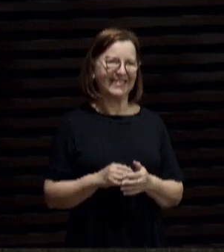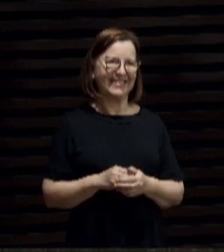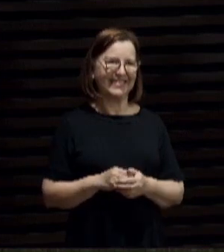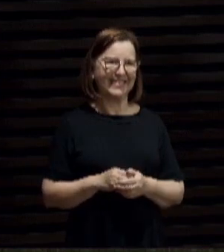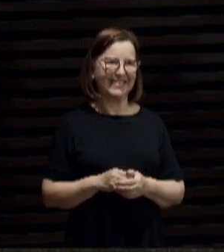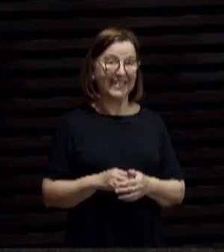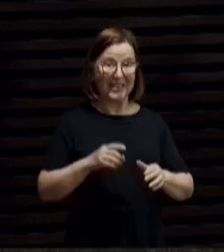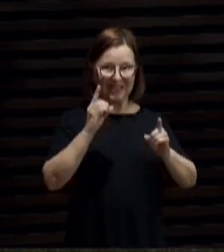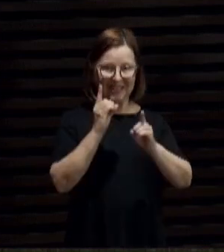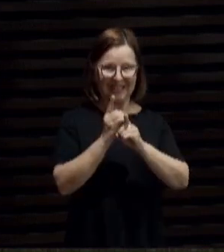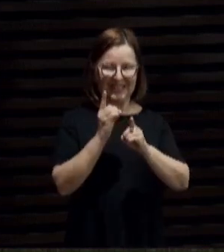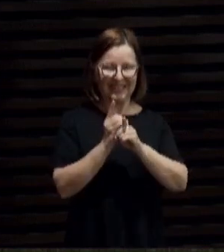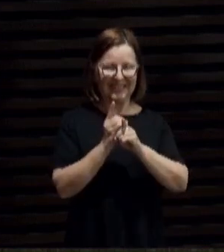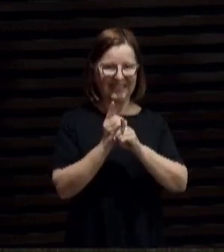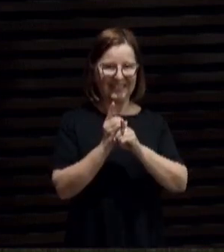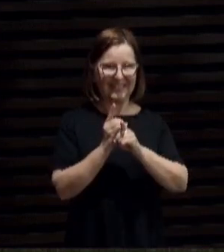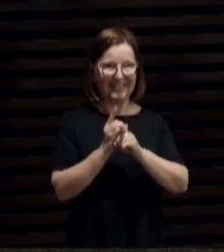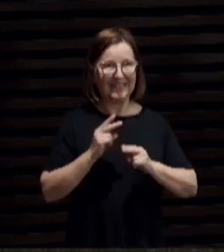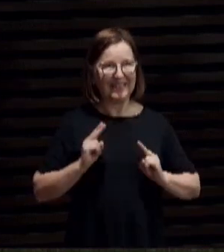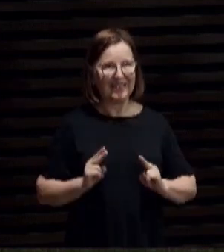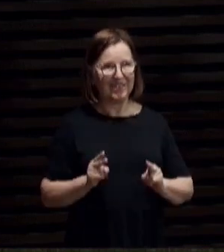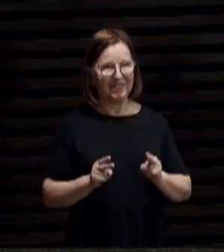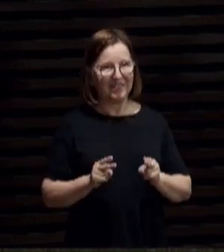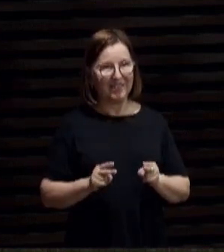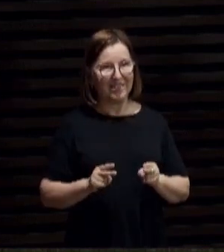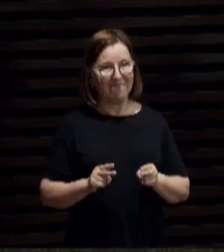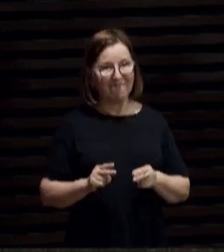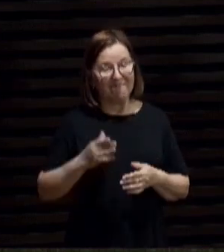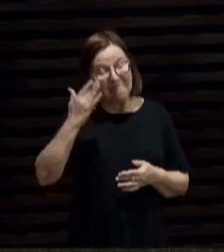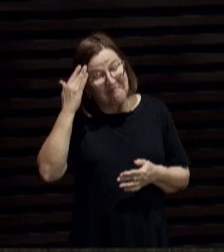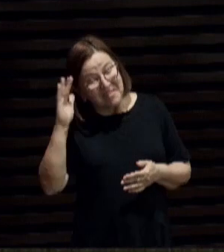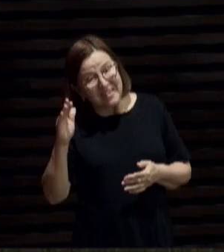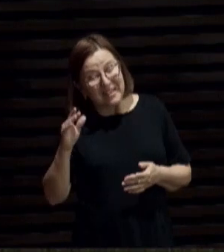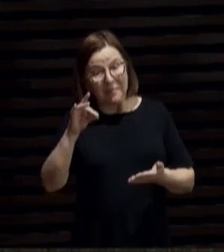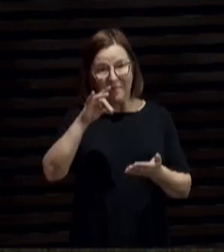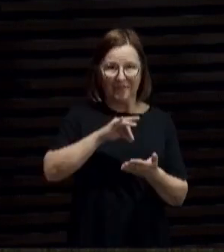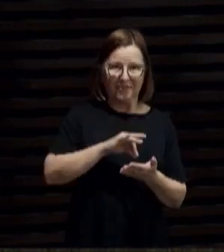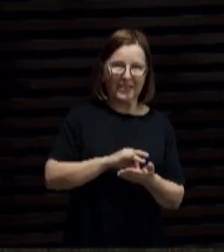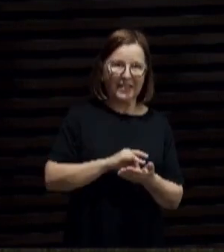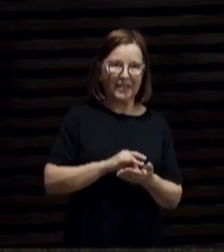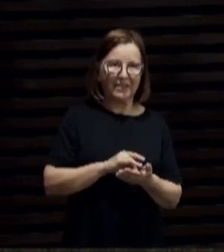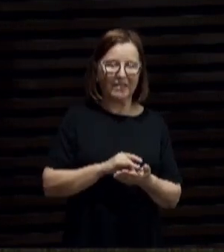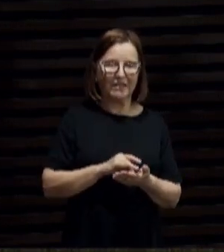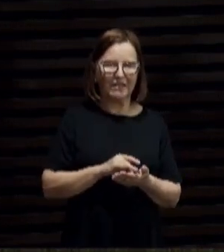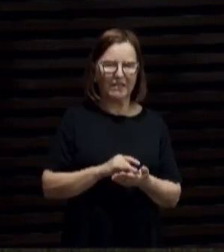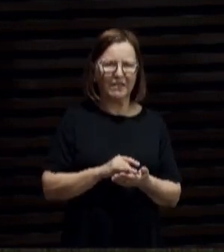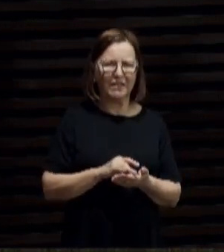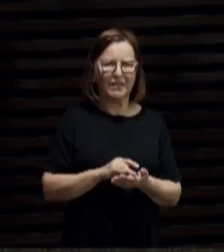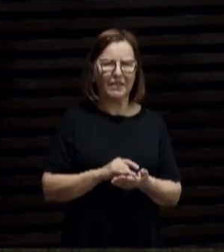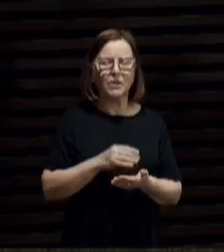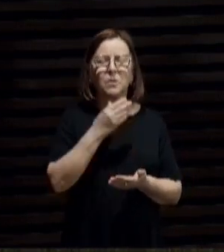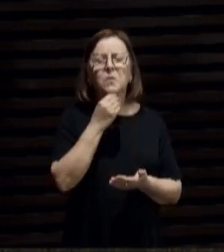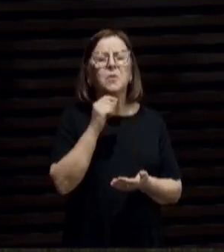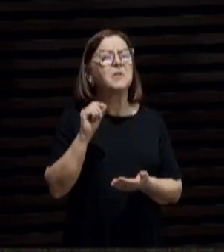Os discípulos ainda continuaram sem saber de fato quem era o estranho. No versículo